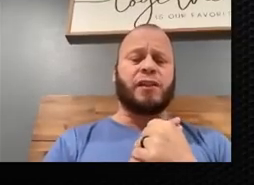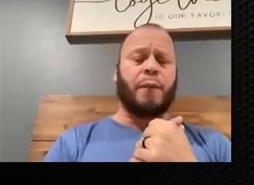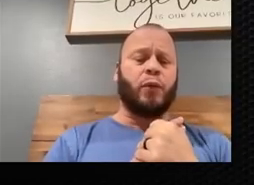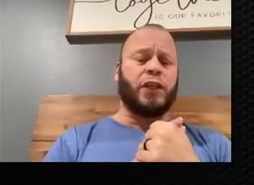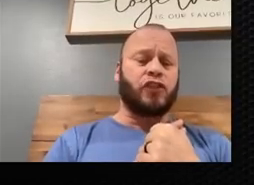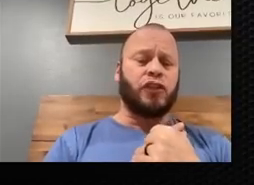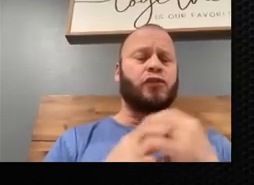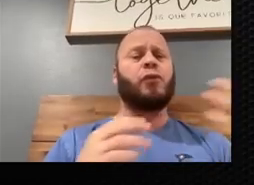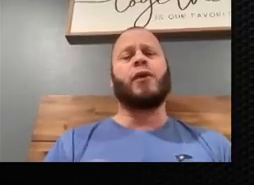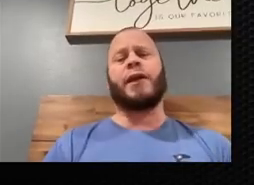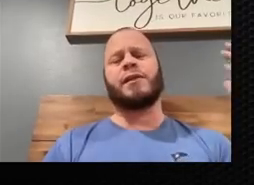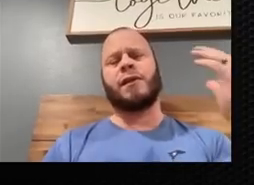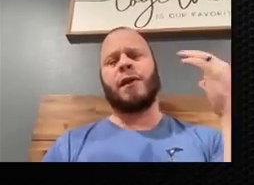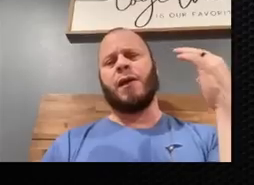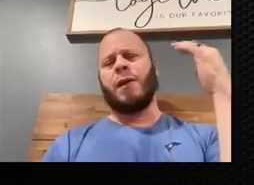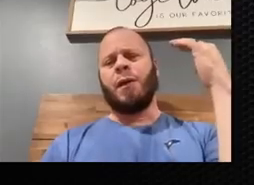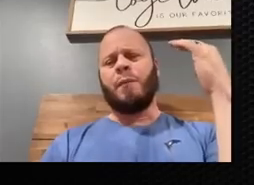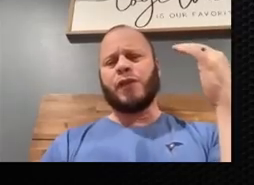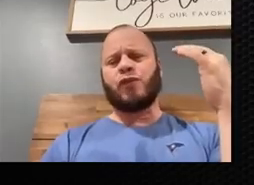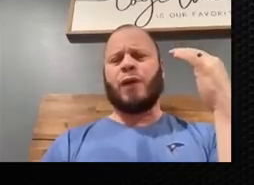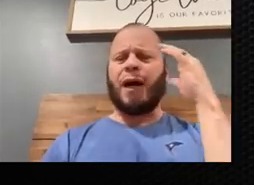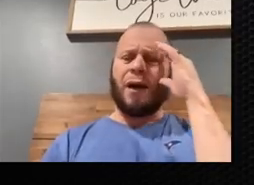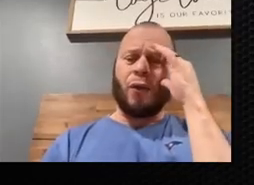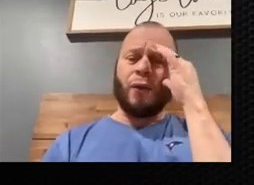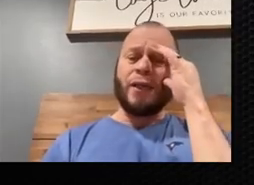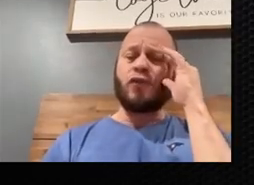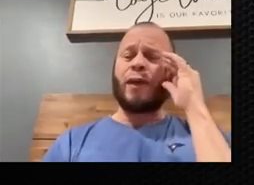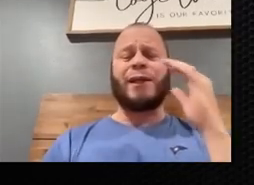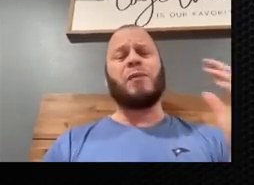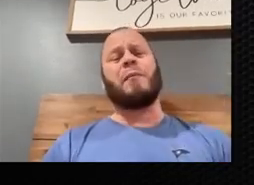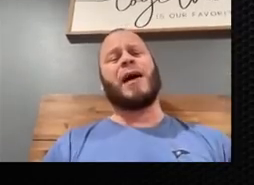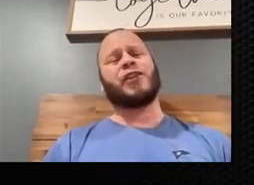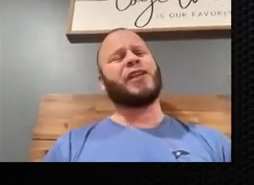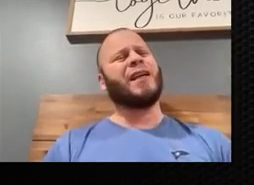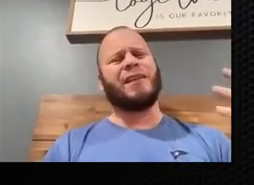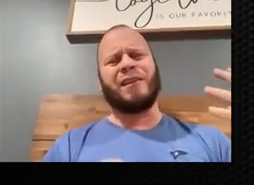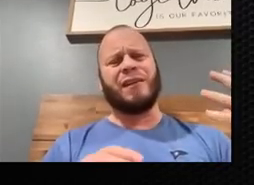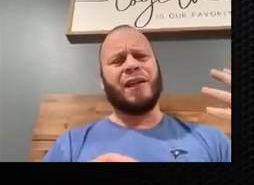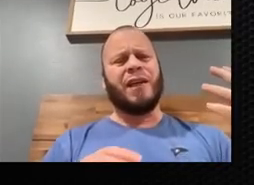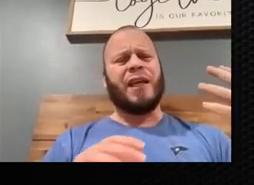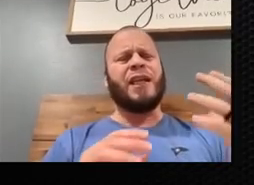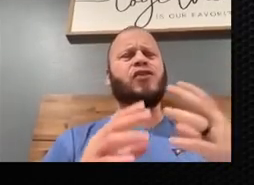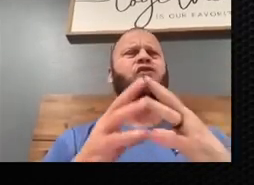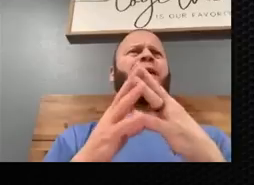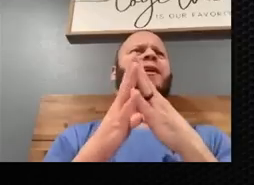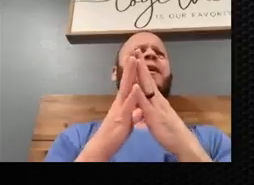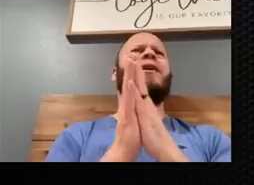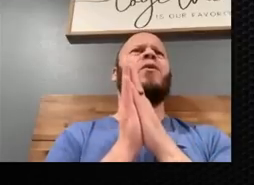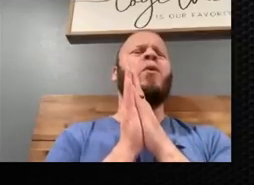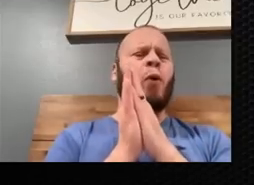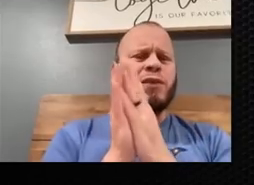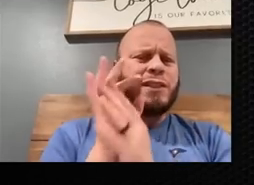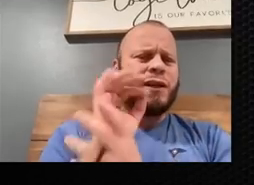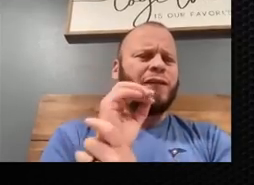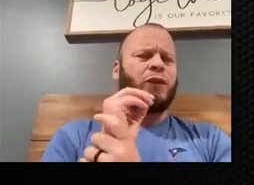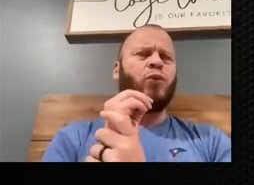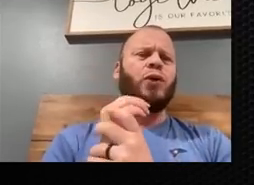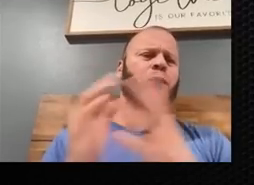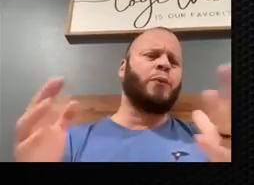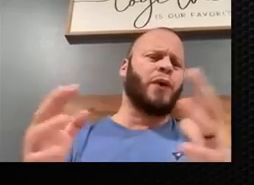registrar boletim de ocorrência. Pessoal, isso aqui é uma bacharia. Isso aqui, um